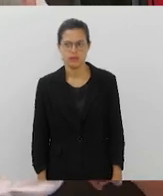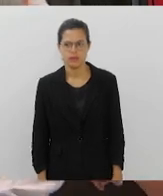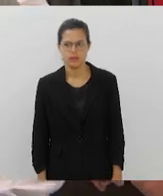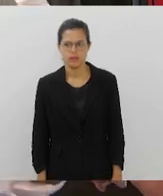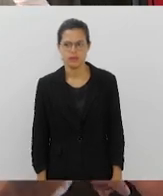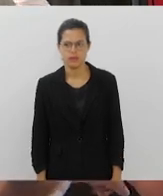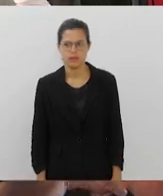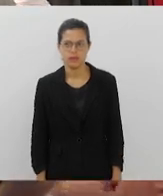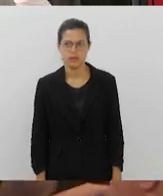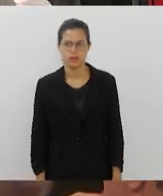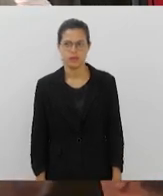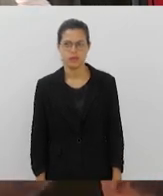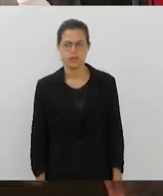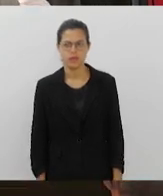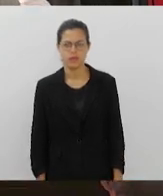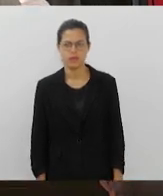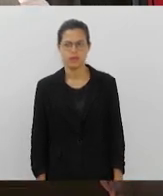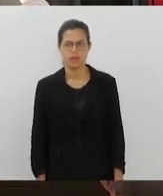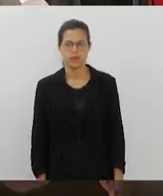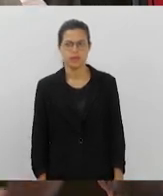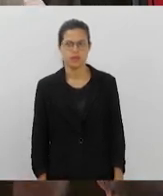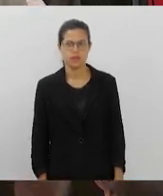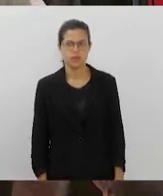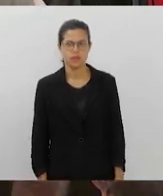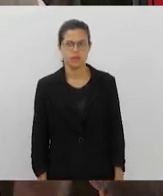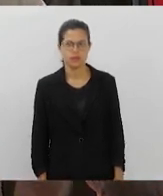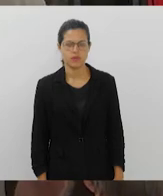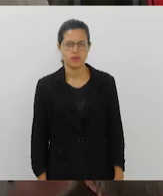Agora vai mudar a graduação.